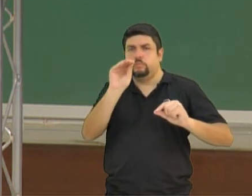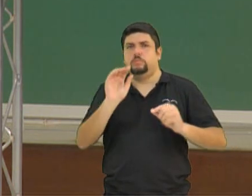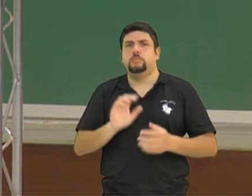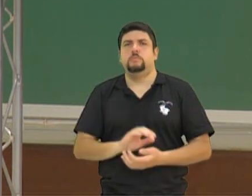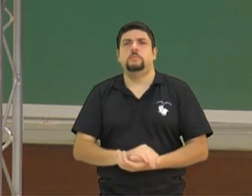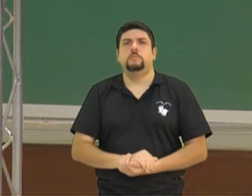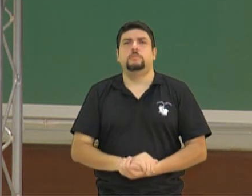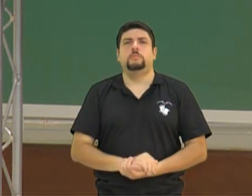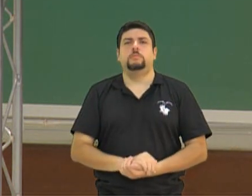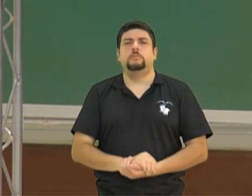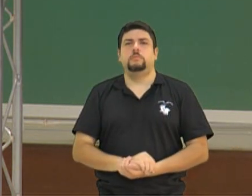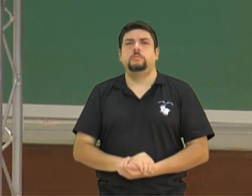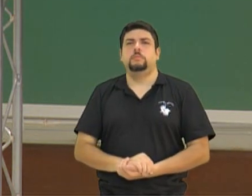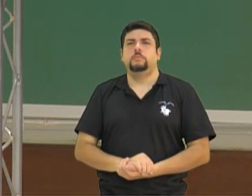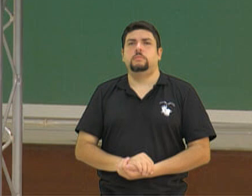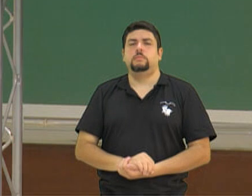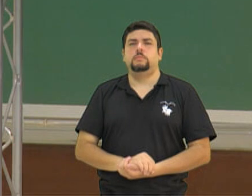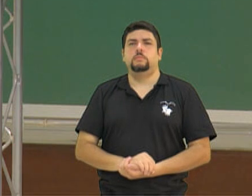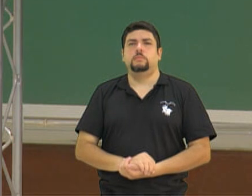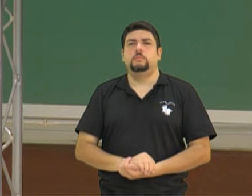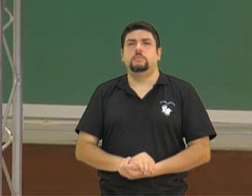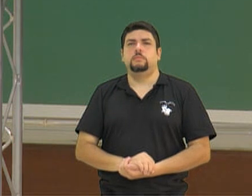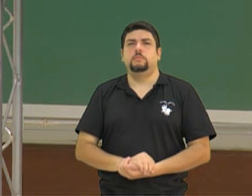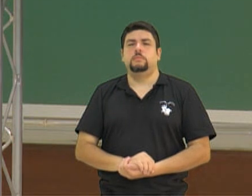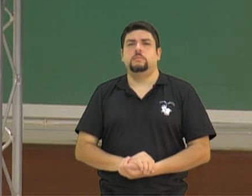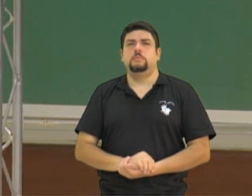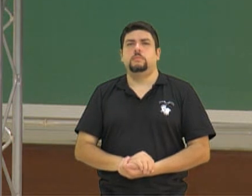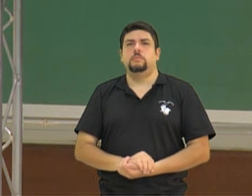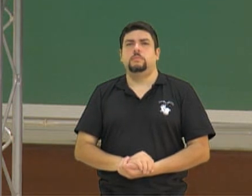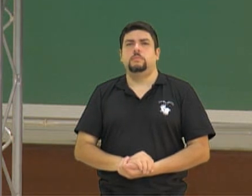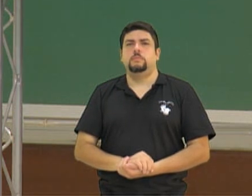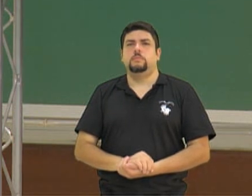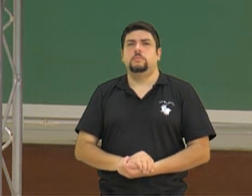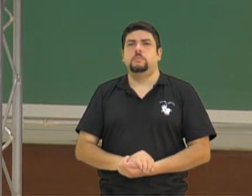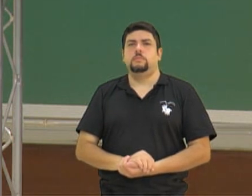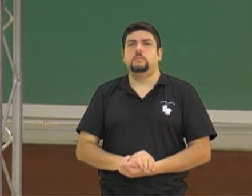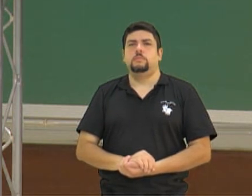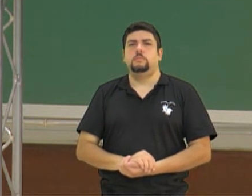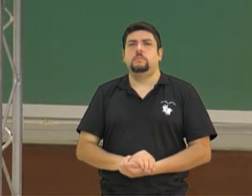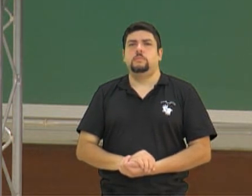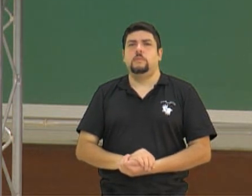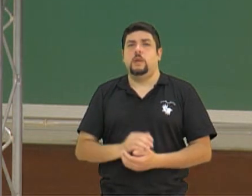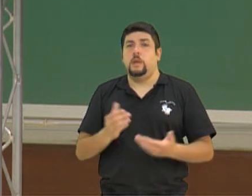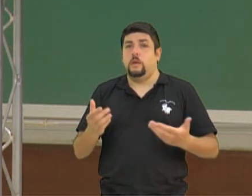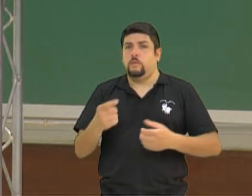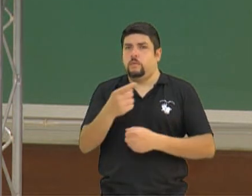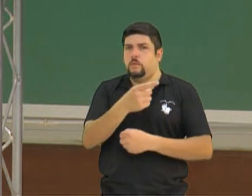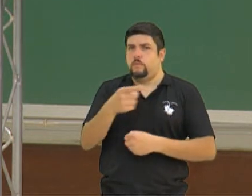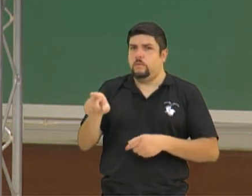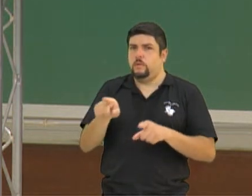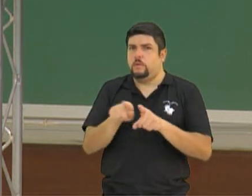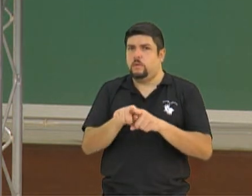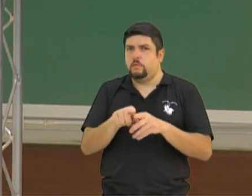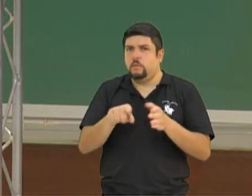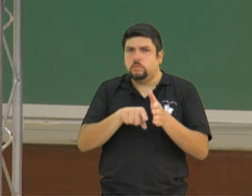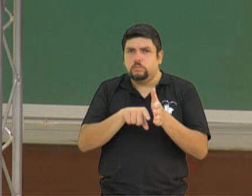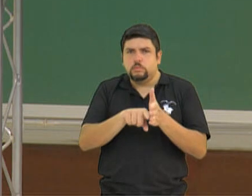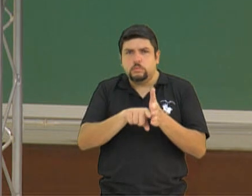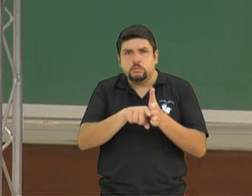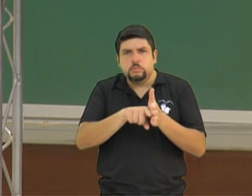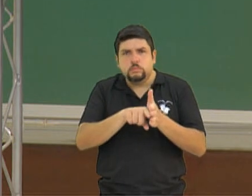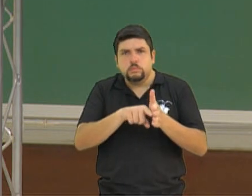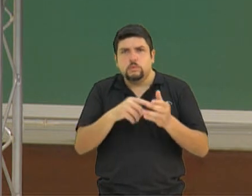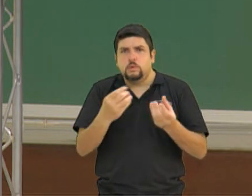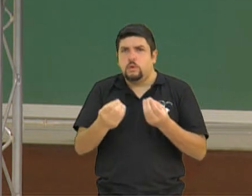2008, Men, and Released, tá ok? Palavra Released, vou deixar por conta de vocês aí também descobrirem, já que as outras a gente com